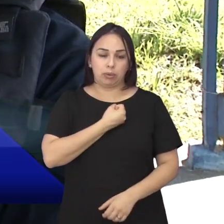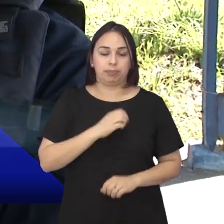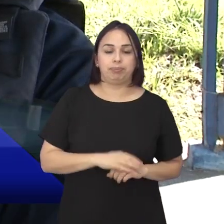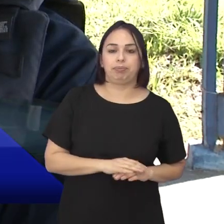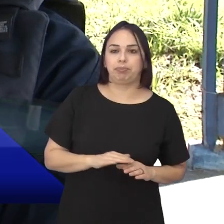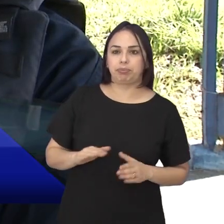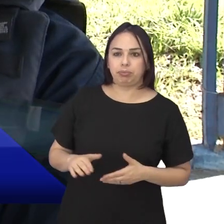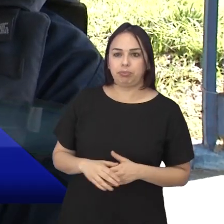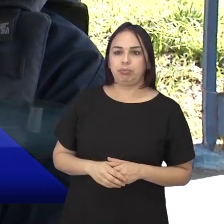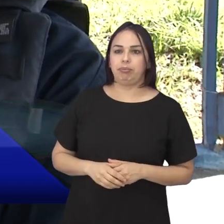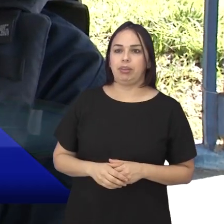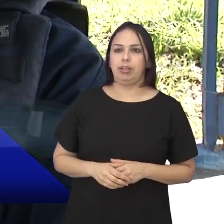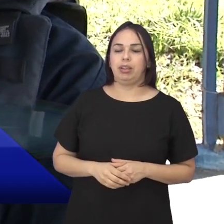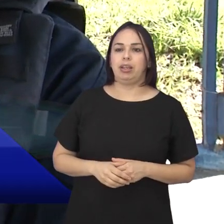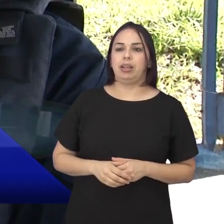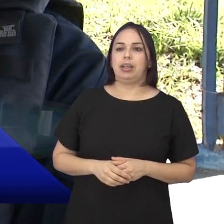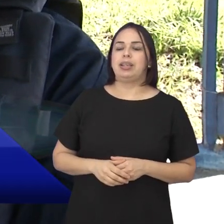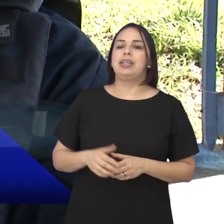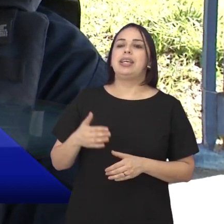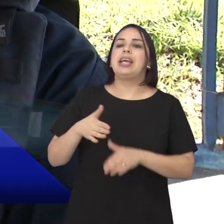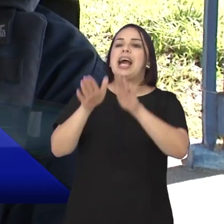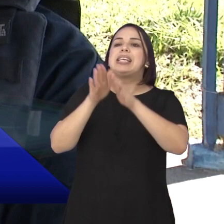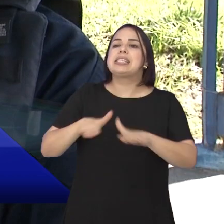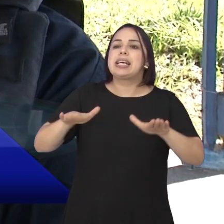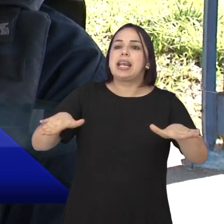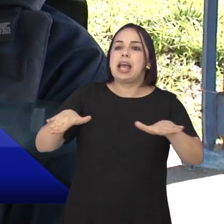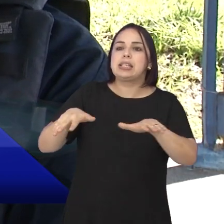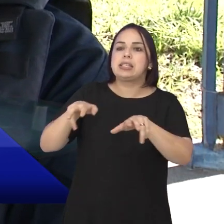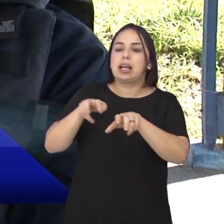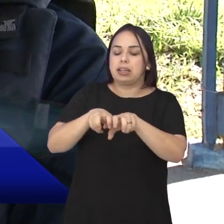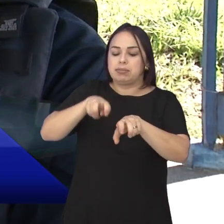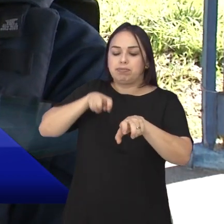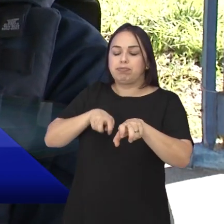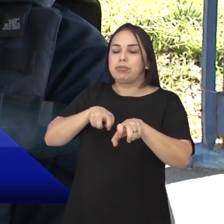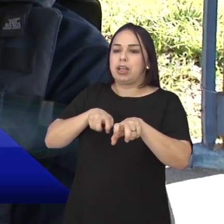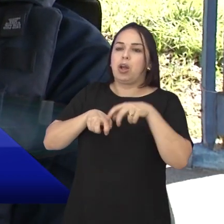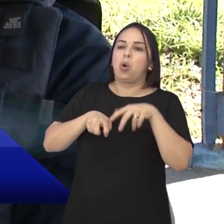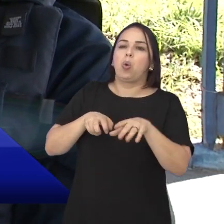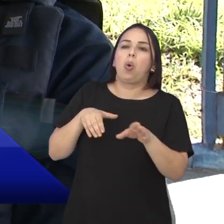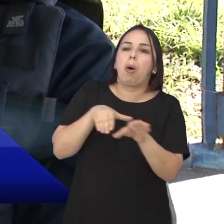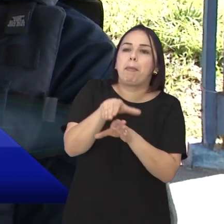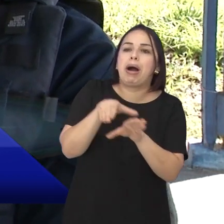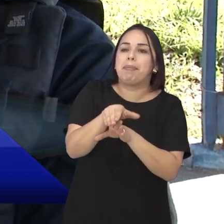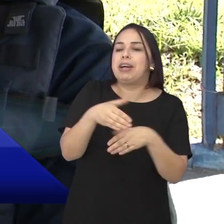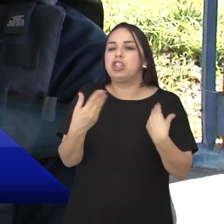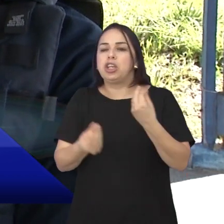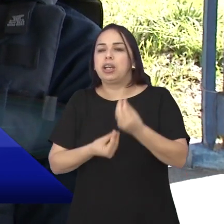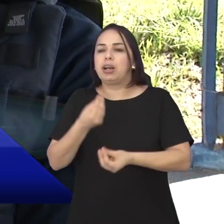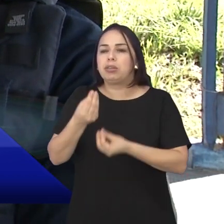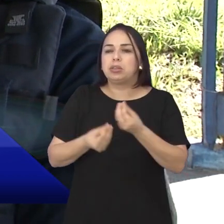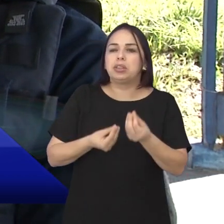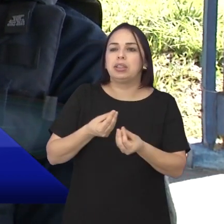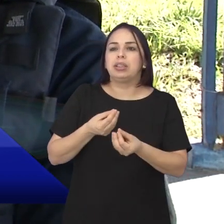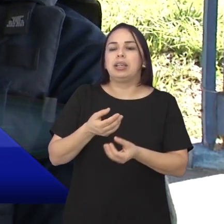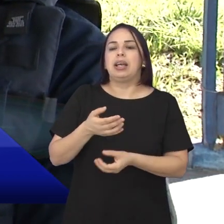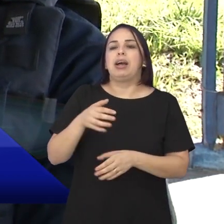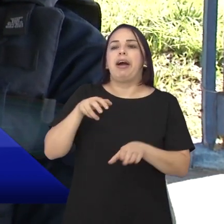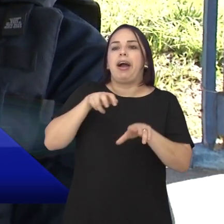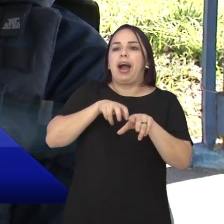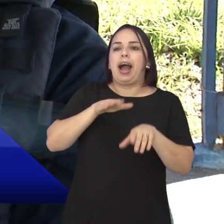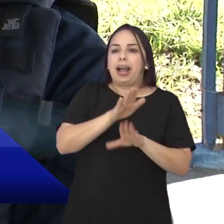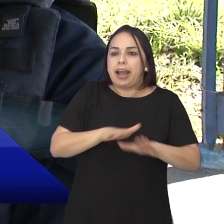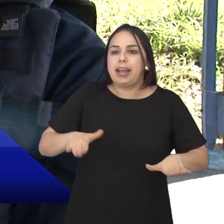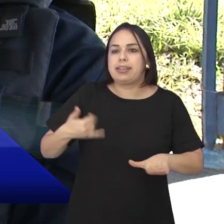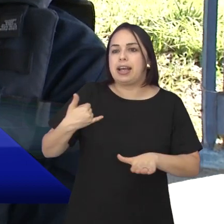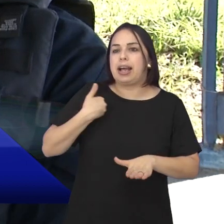última questão, o transporte de crianças, né? Qual é a recomendação, a principal recomendação para quem vai viajar com a família aí, tem um filho de até